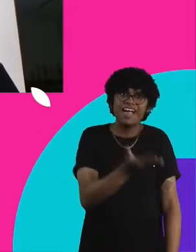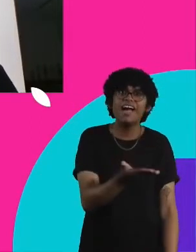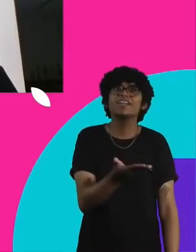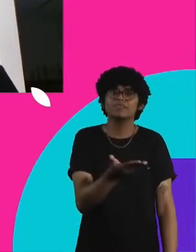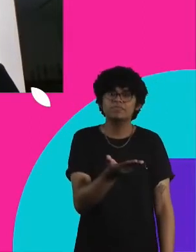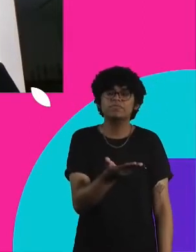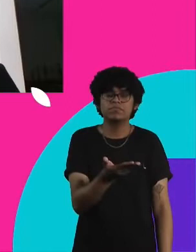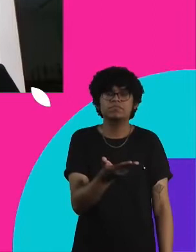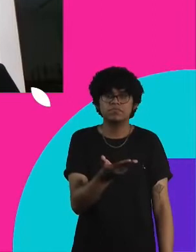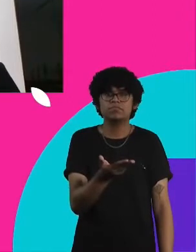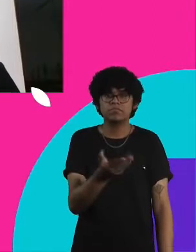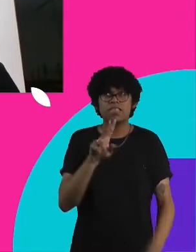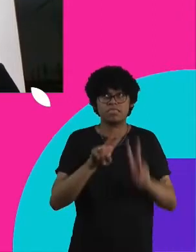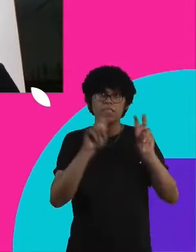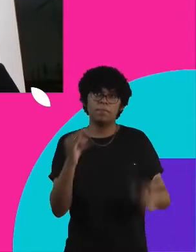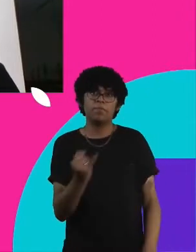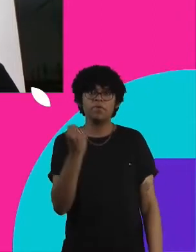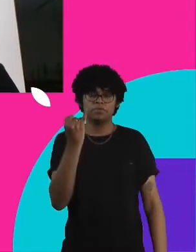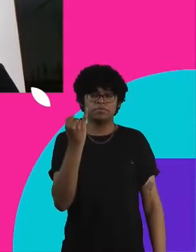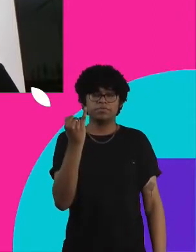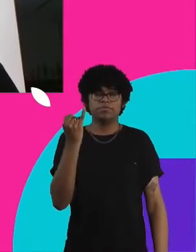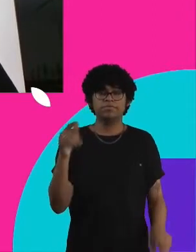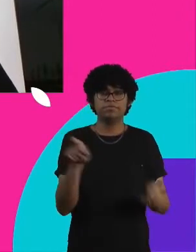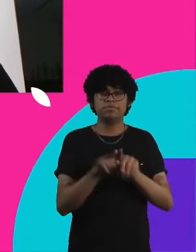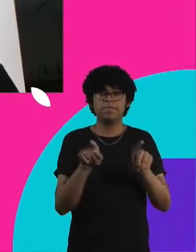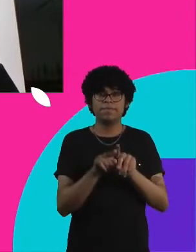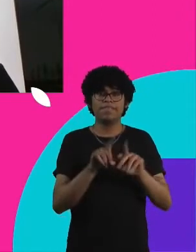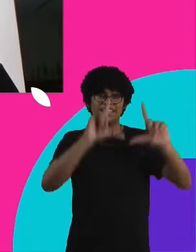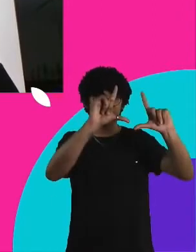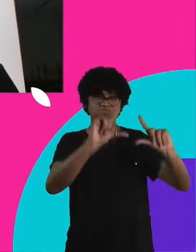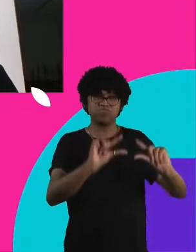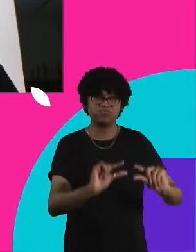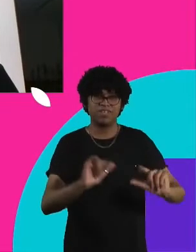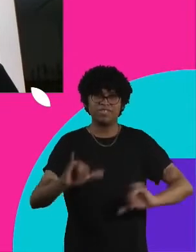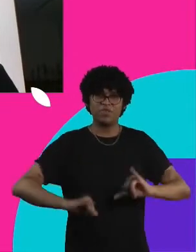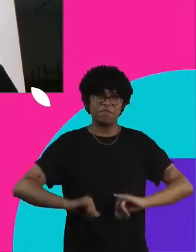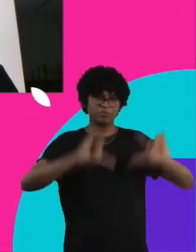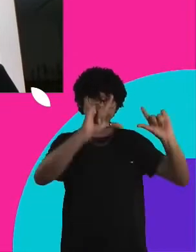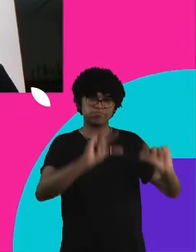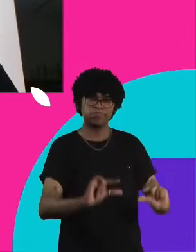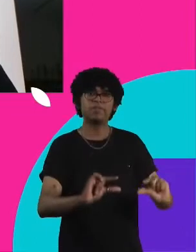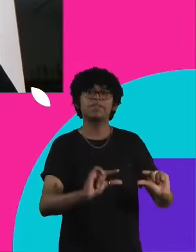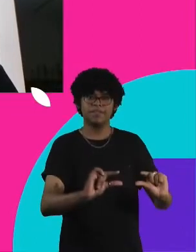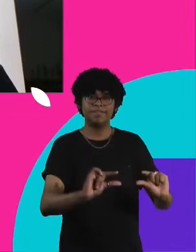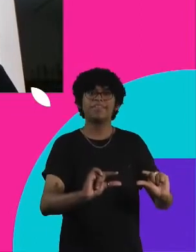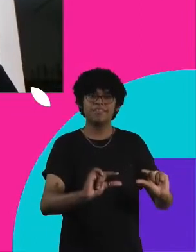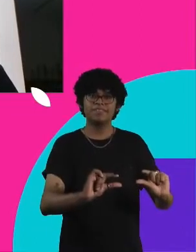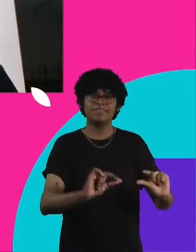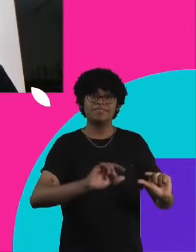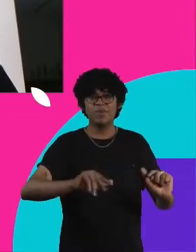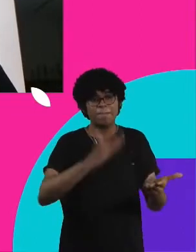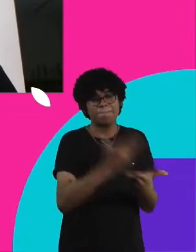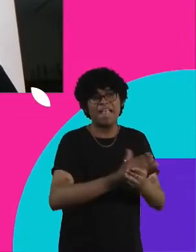assim, e tenha renda e com isso mitigue o sofrimento, né? Acabar com o sofrimento não deu e não dá,